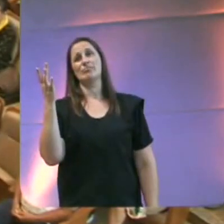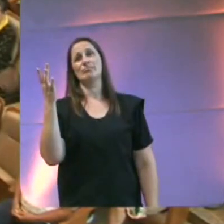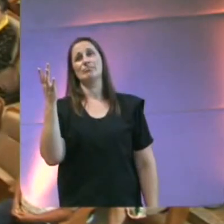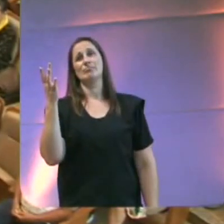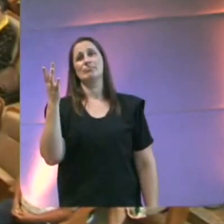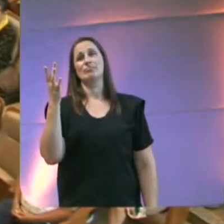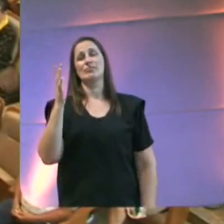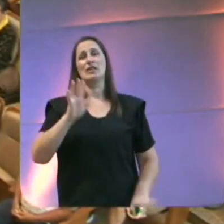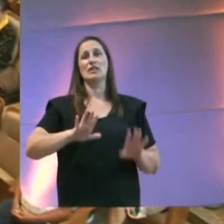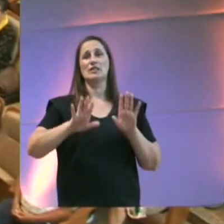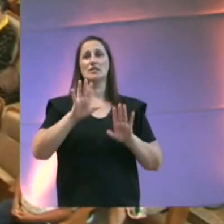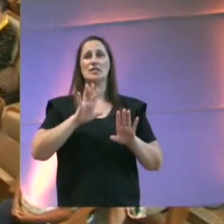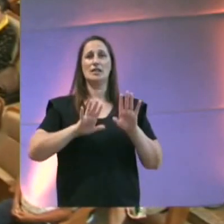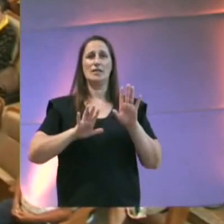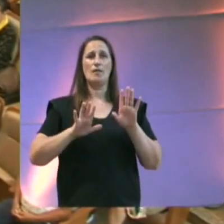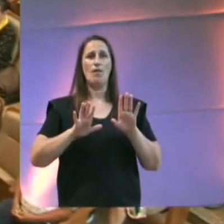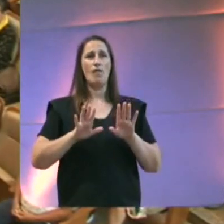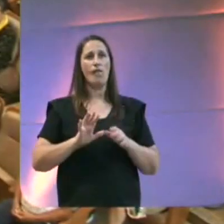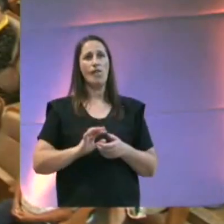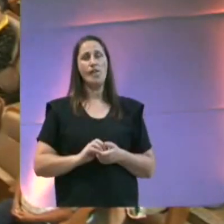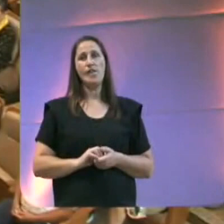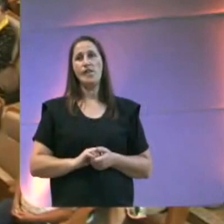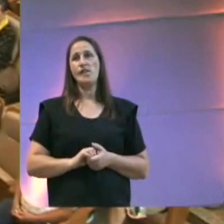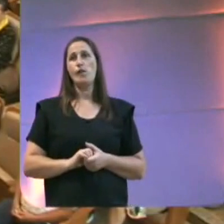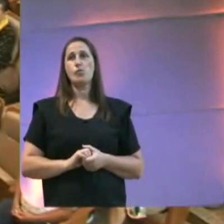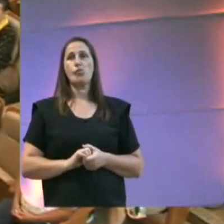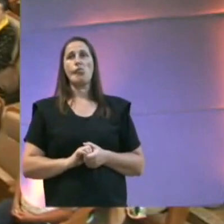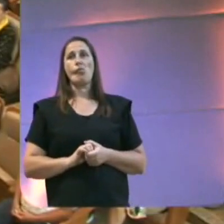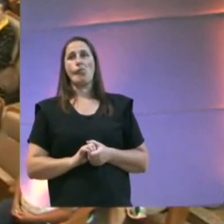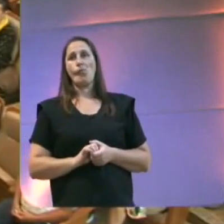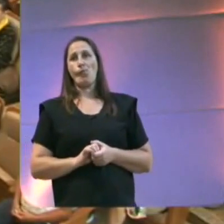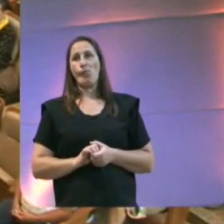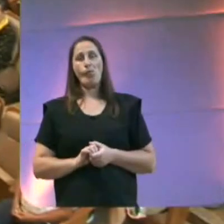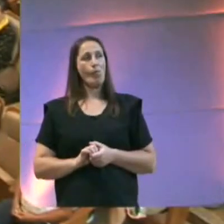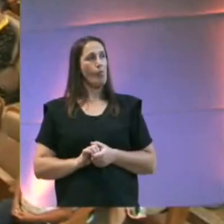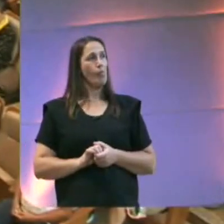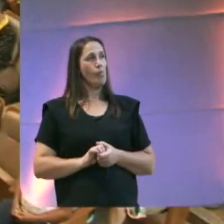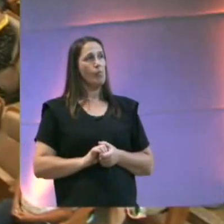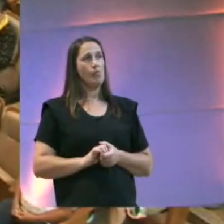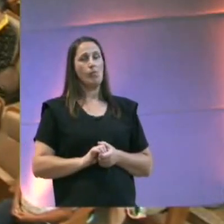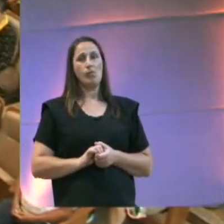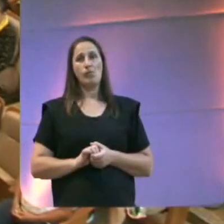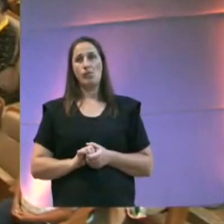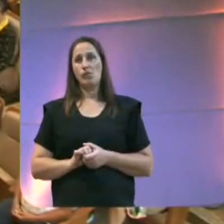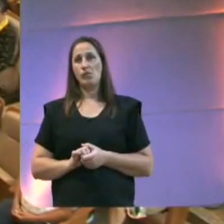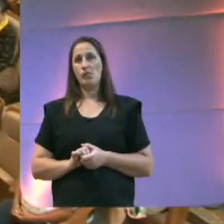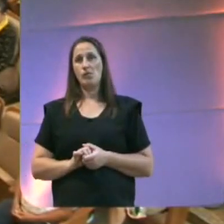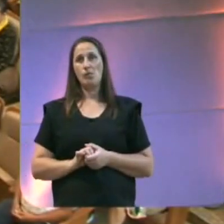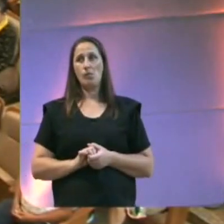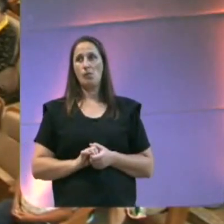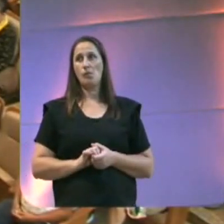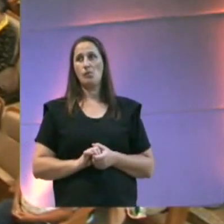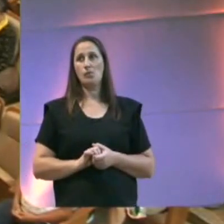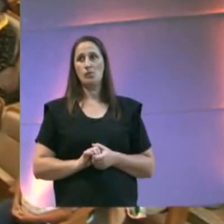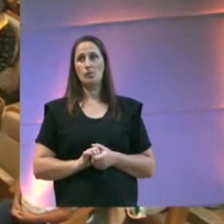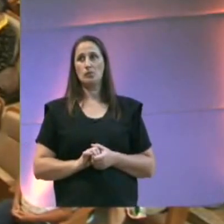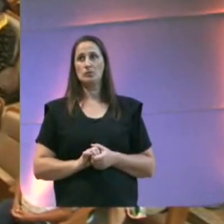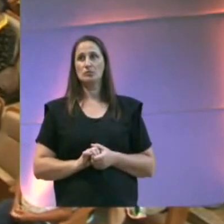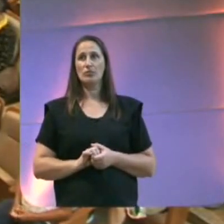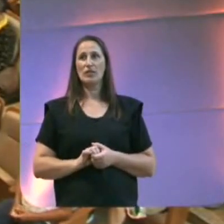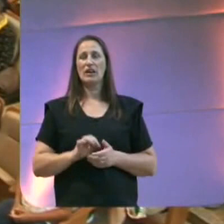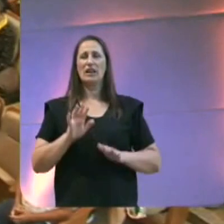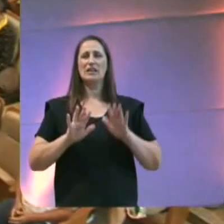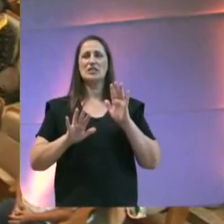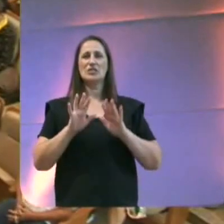a gente deixar a chama ficar quase se